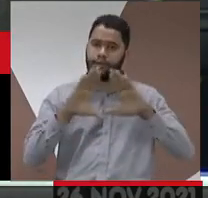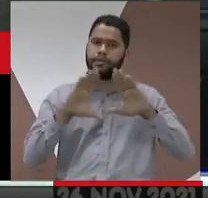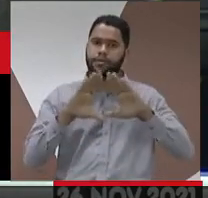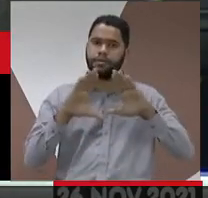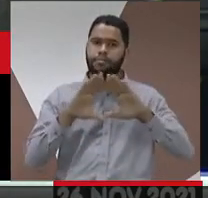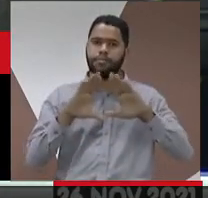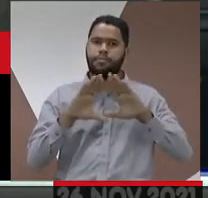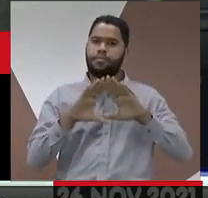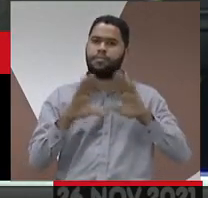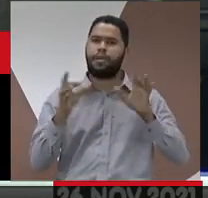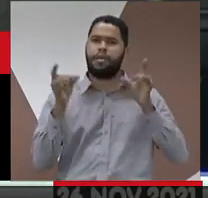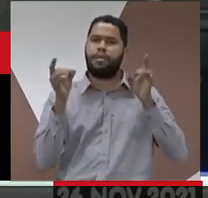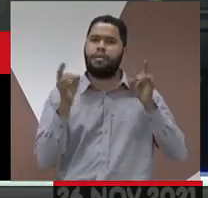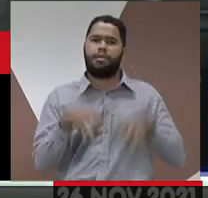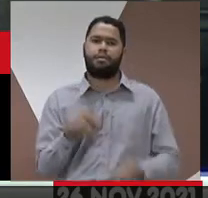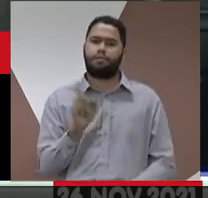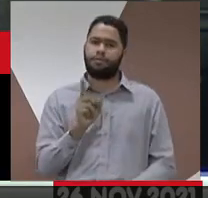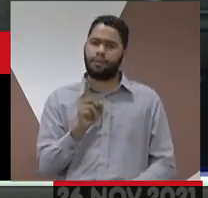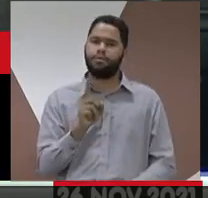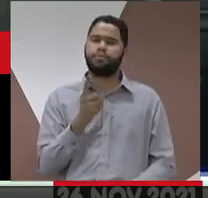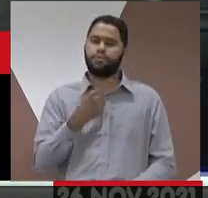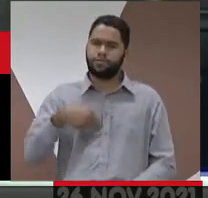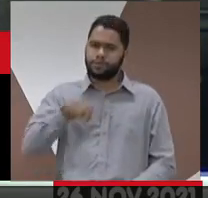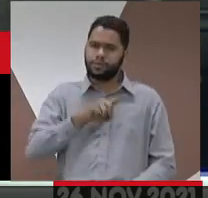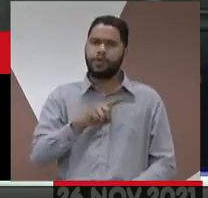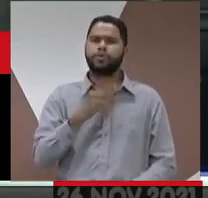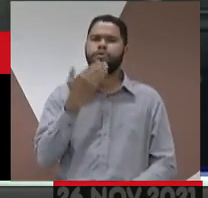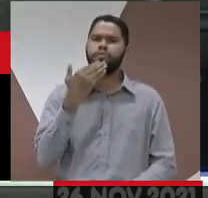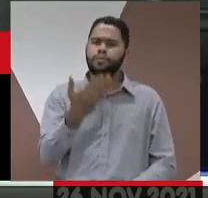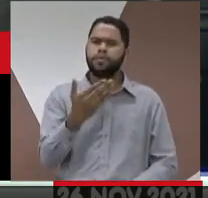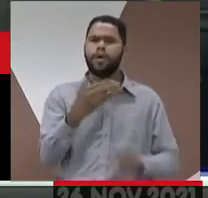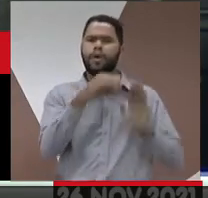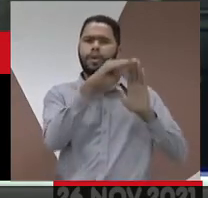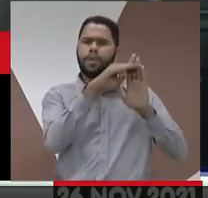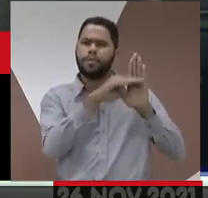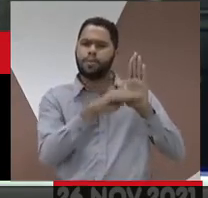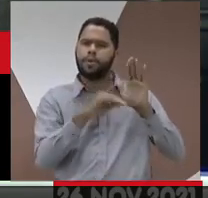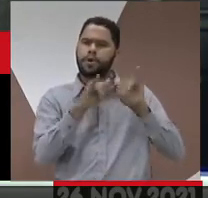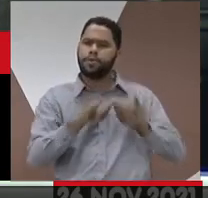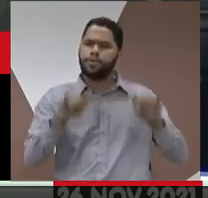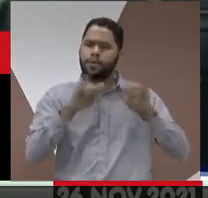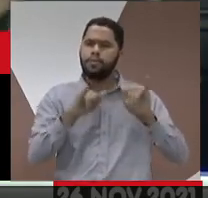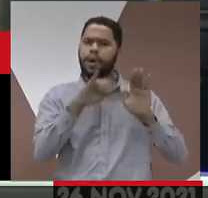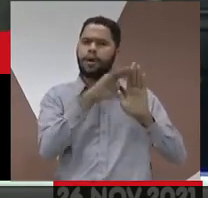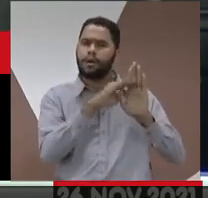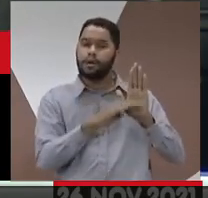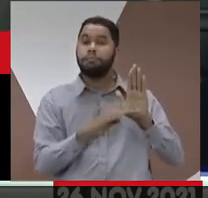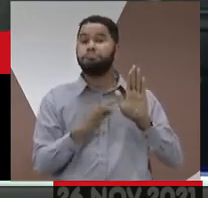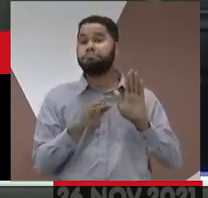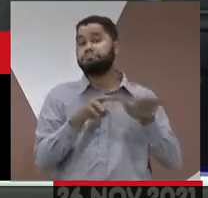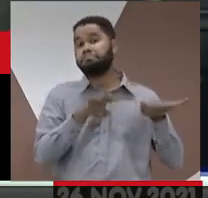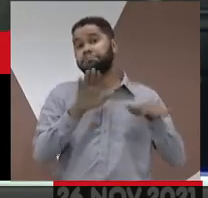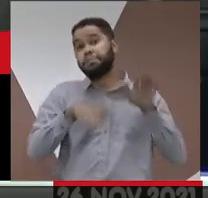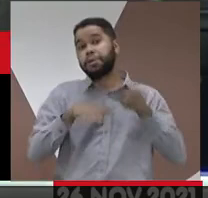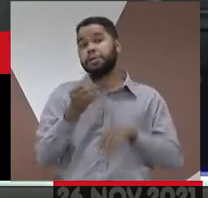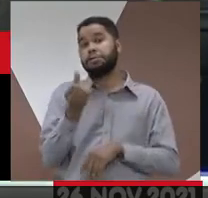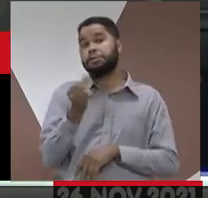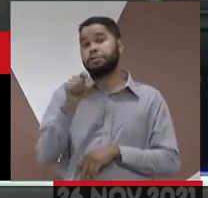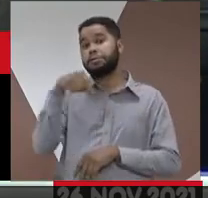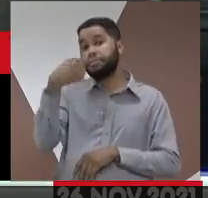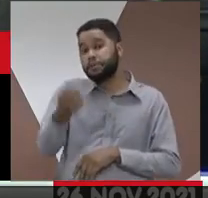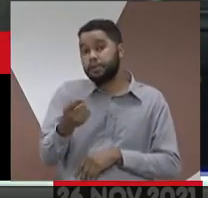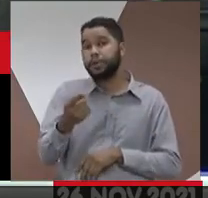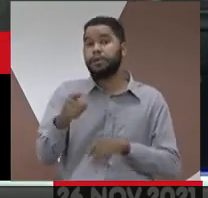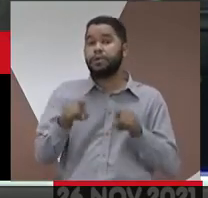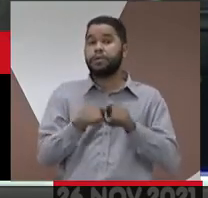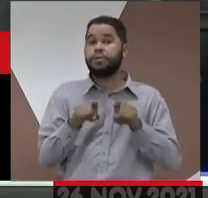Legislativa não abre mão. Portanto, solicitamos as informações para que, com brevidade, quem sabe na próxima sexta-feira ou no início